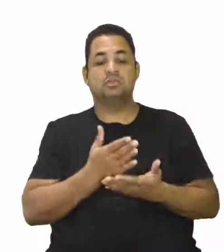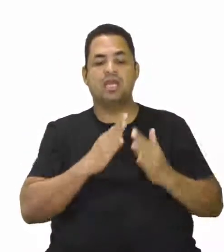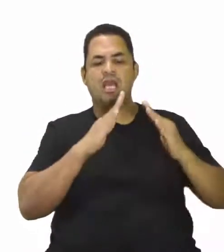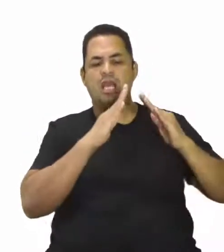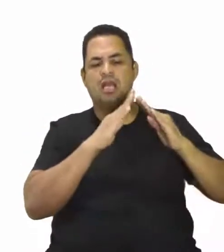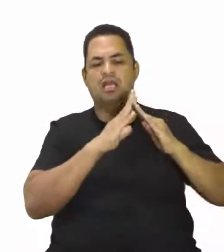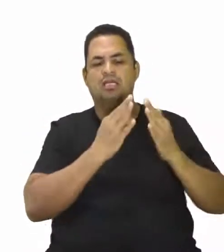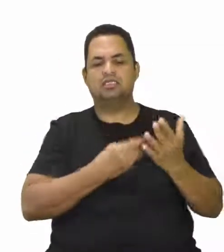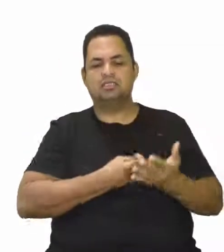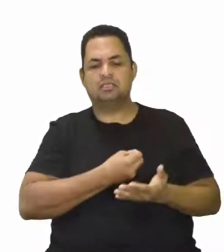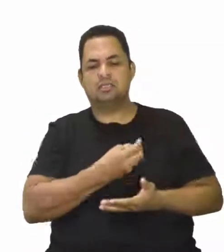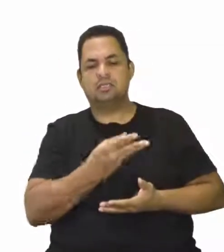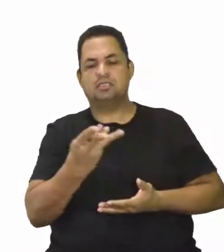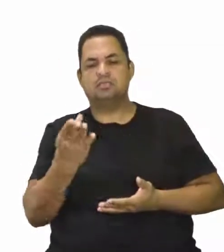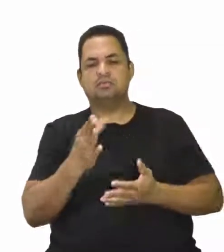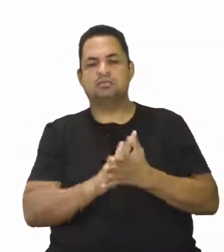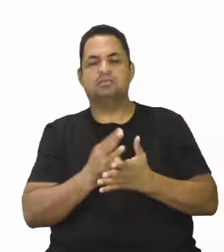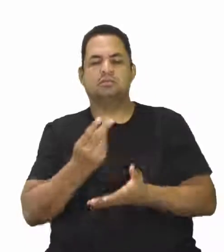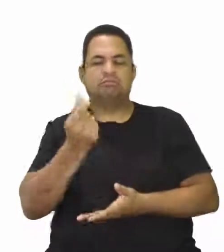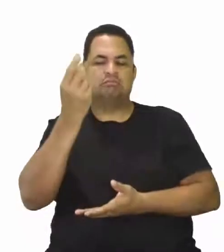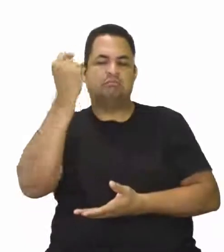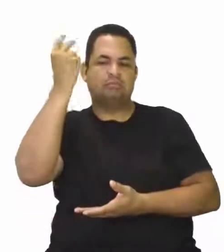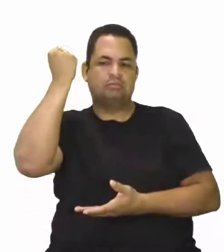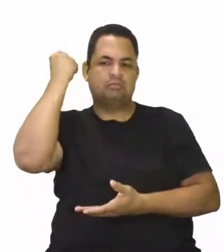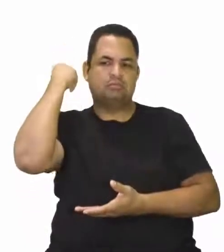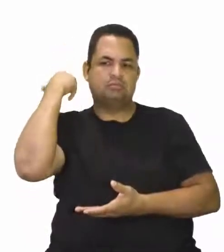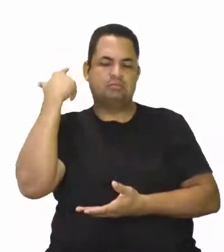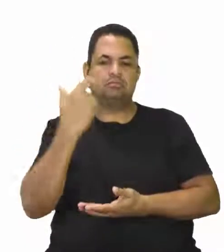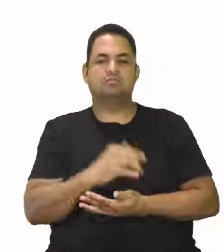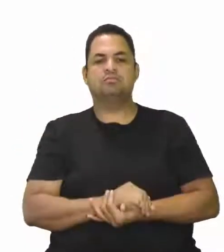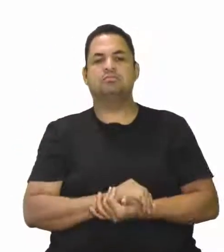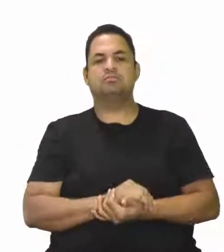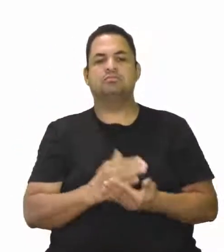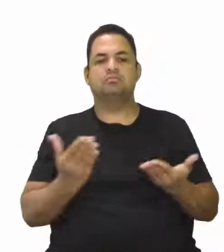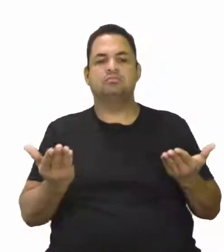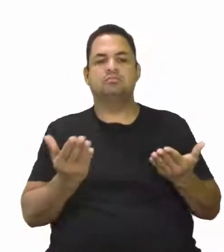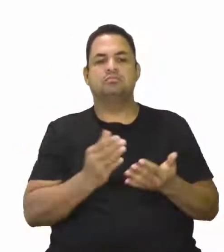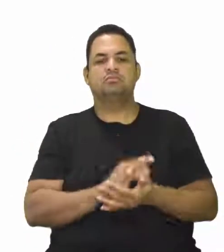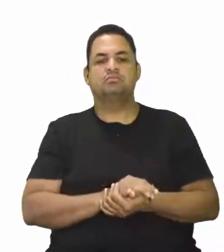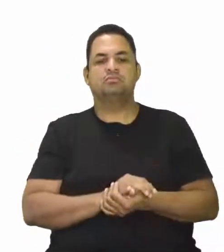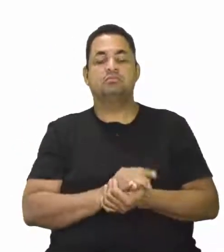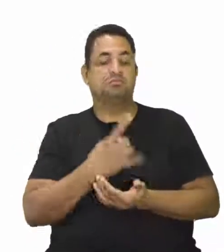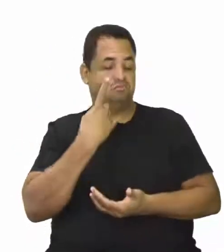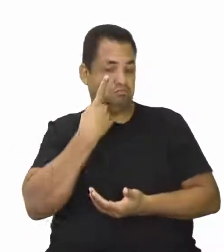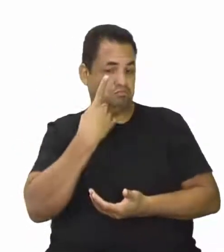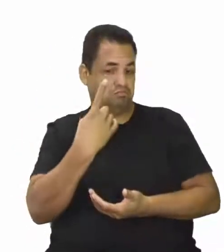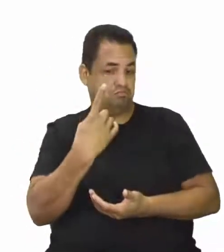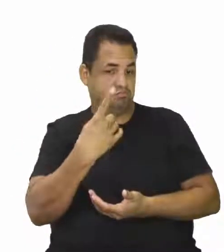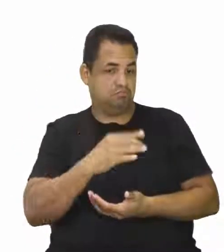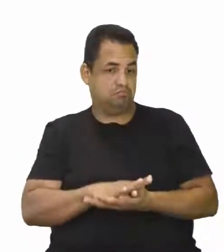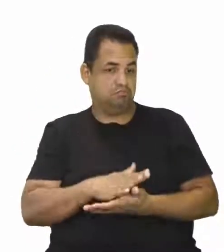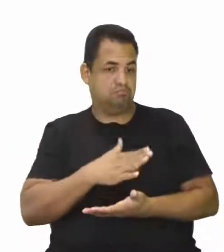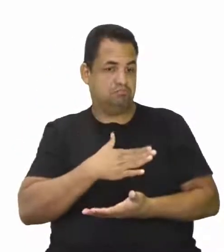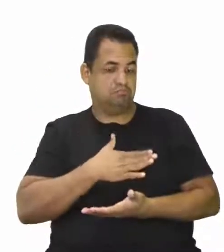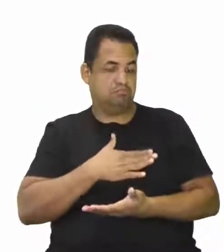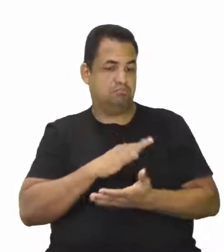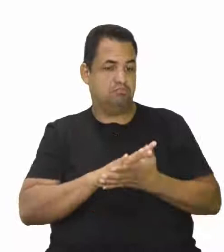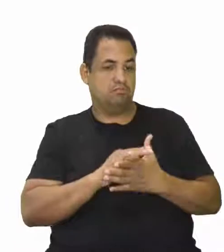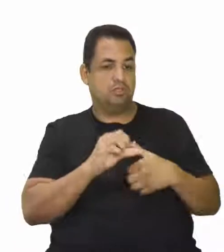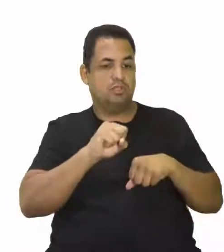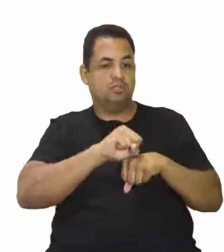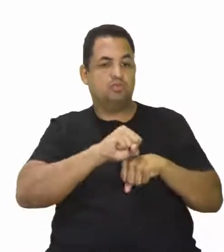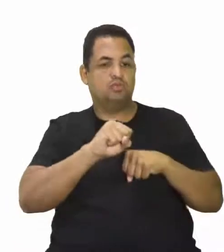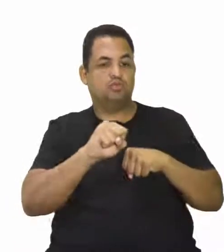son antiguas. As casas são antigas. Então, você pode observar, o meu substantivo